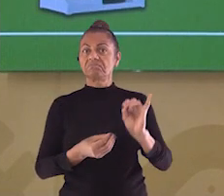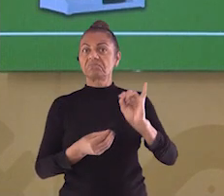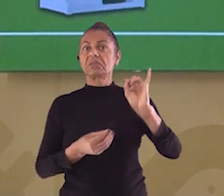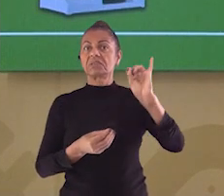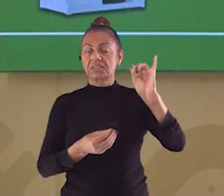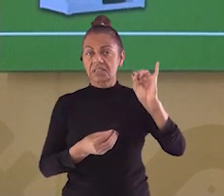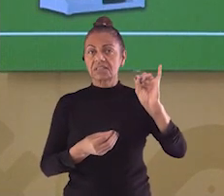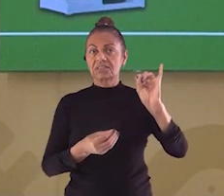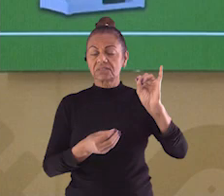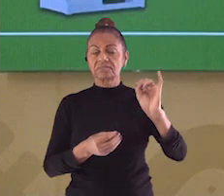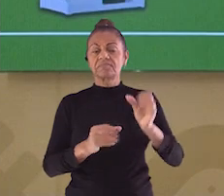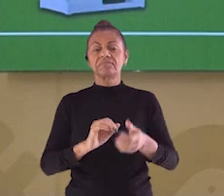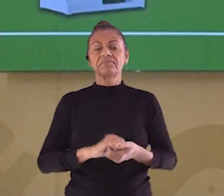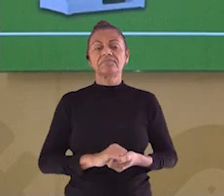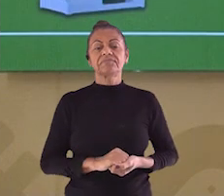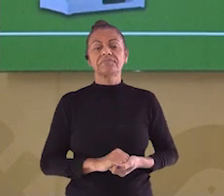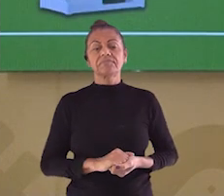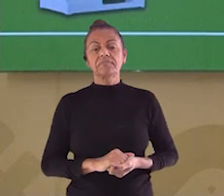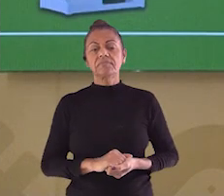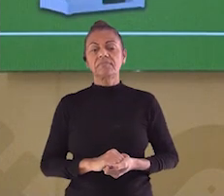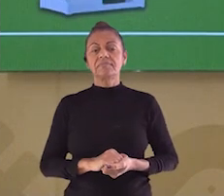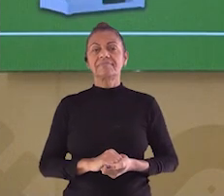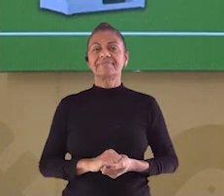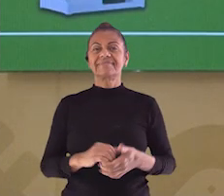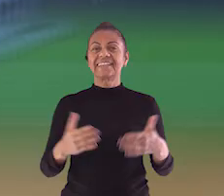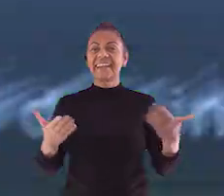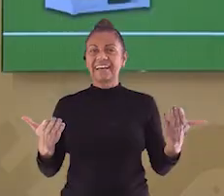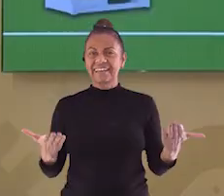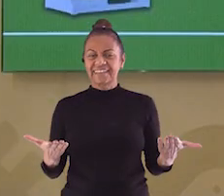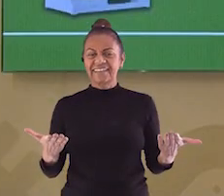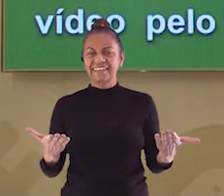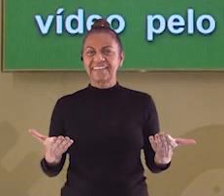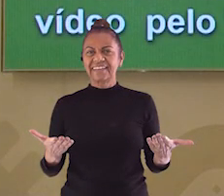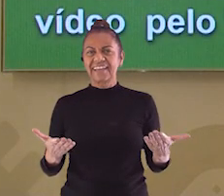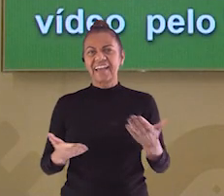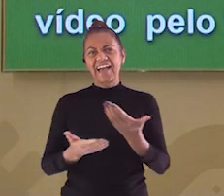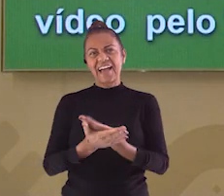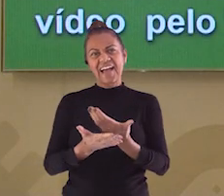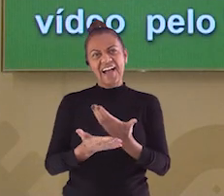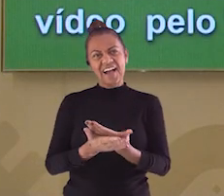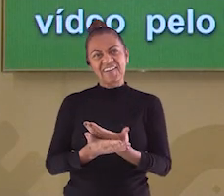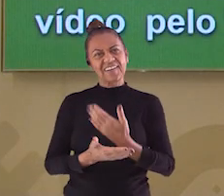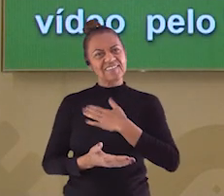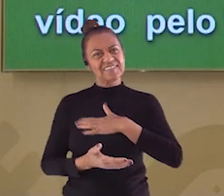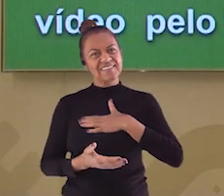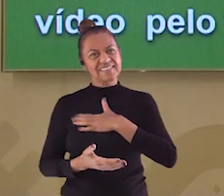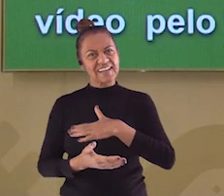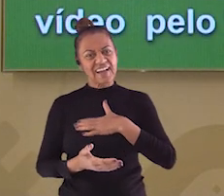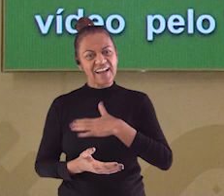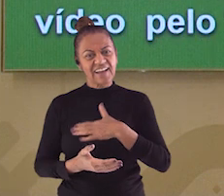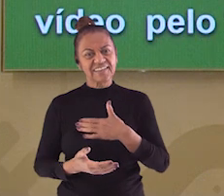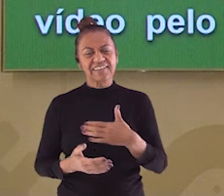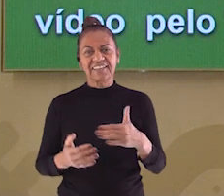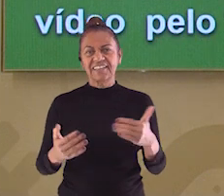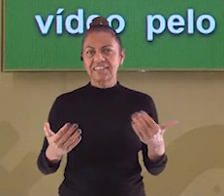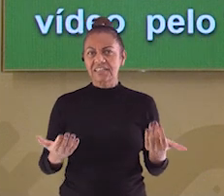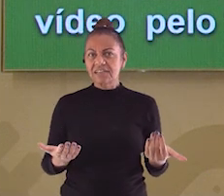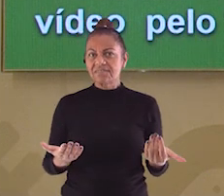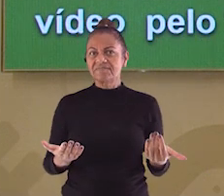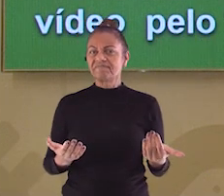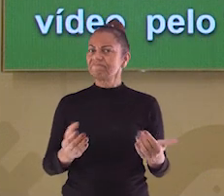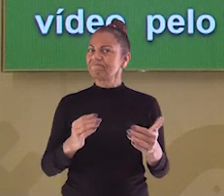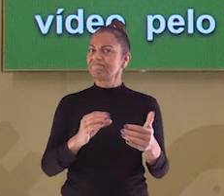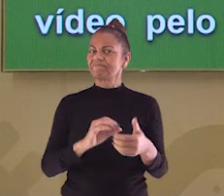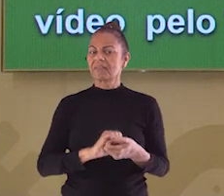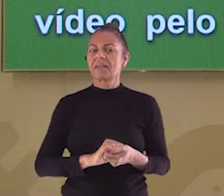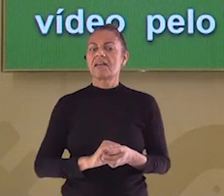a importância destes instrumentos ópticos. E aí, curtiram a aula de hoje? Conte para a gente se você